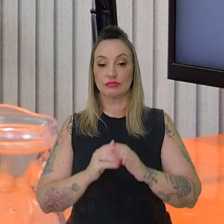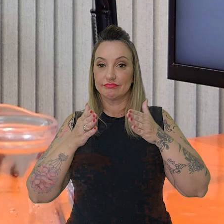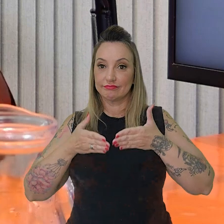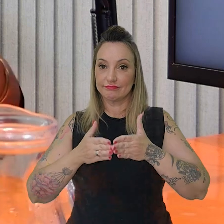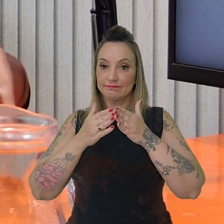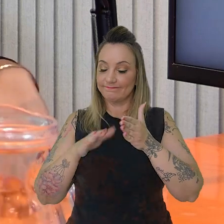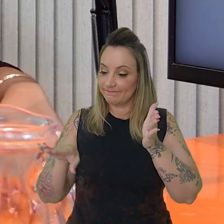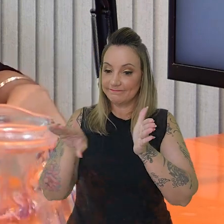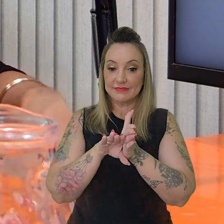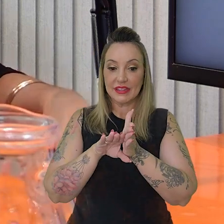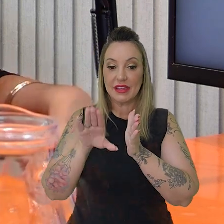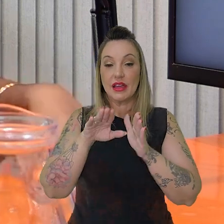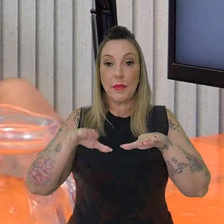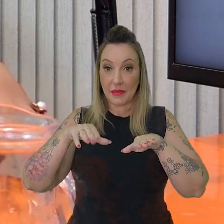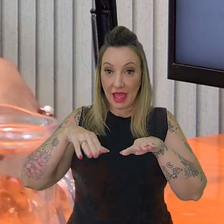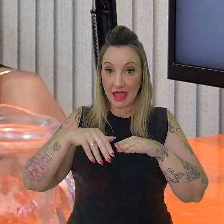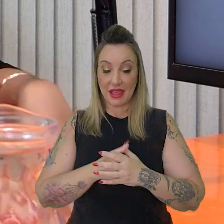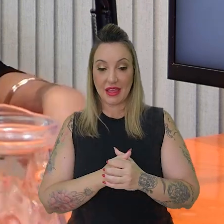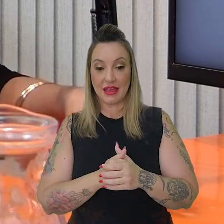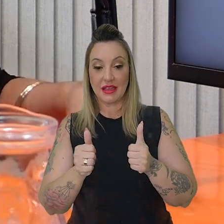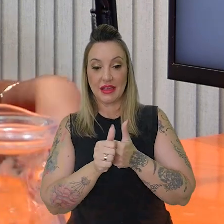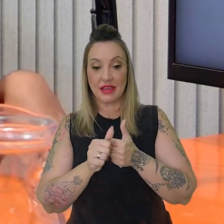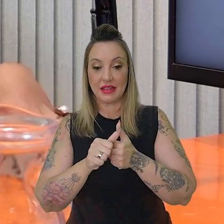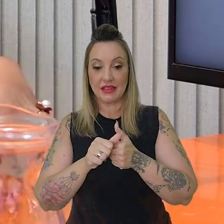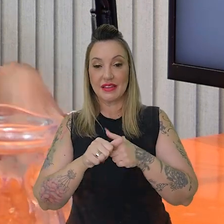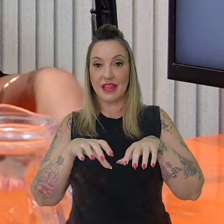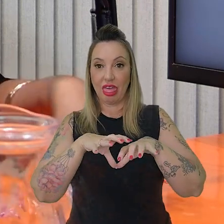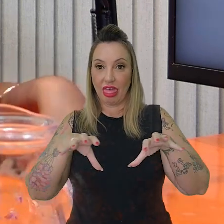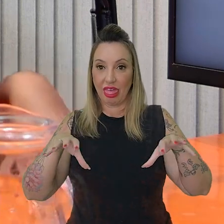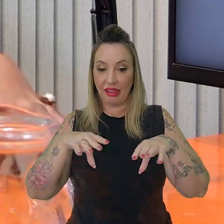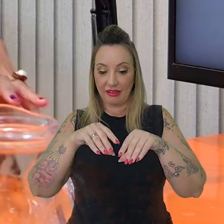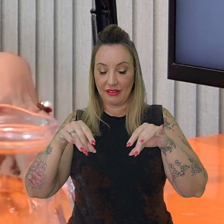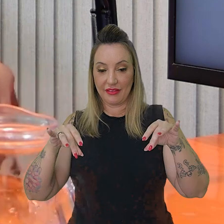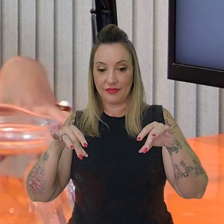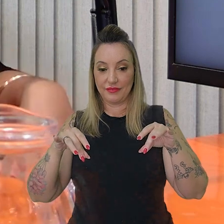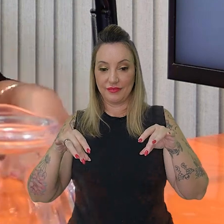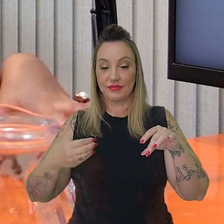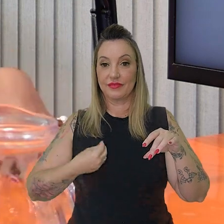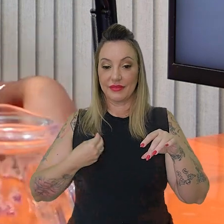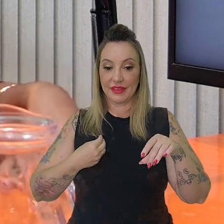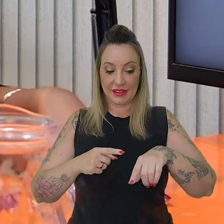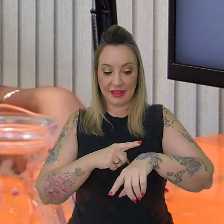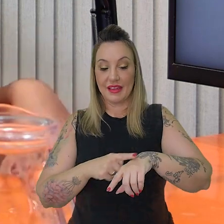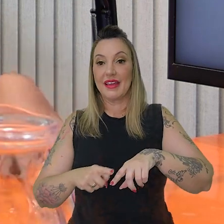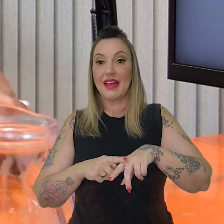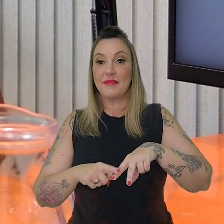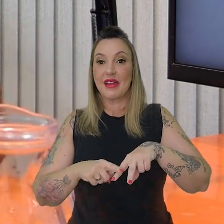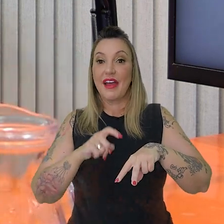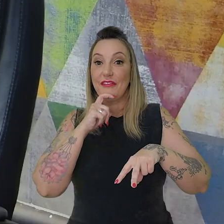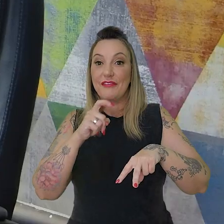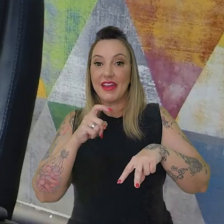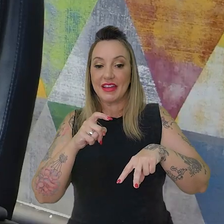eles ali na região da Prainha né tinha o mang E aí eles viviam com o quê com as canelas verdes que